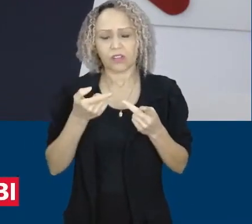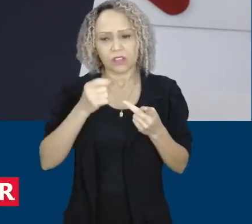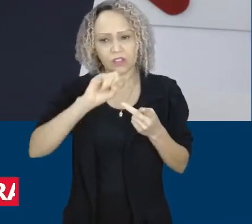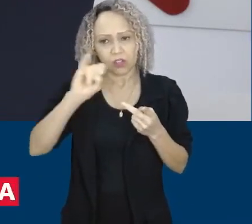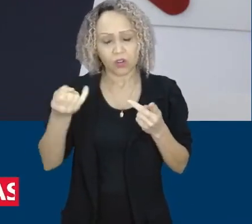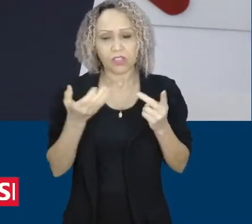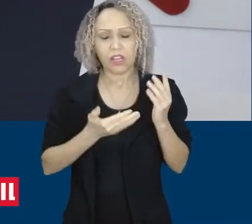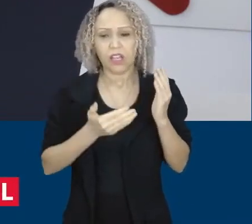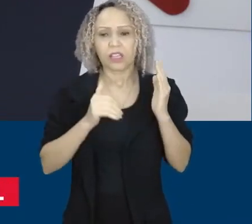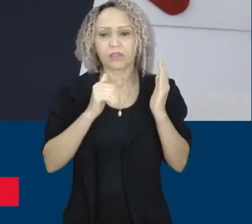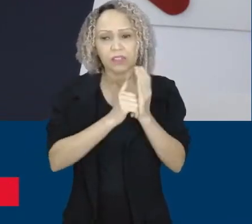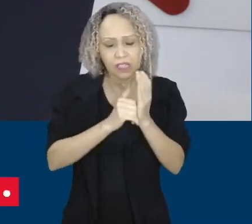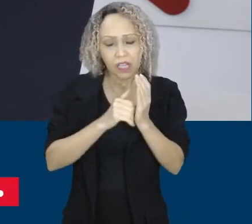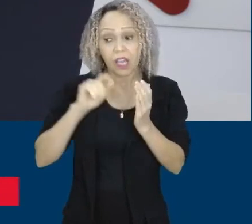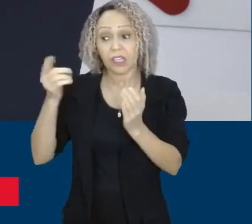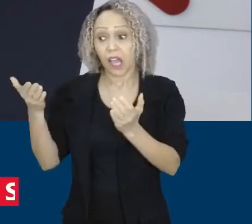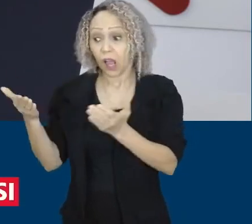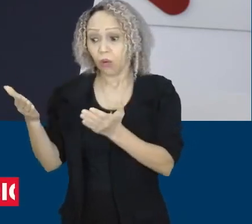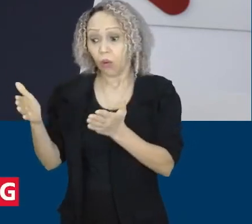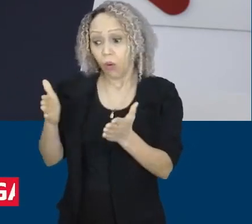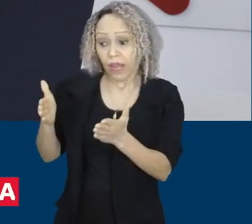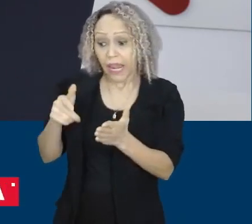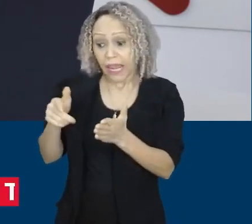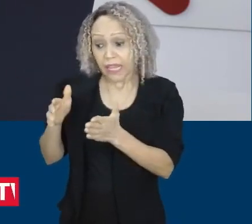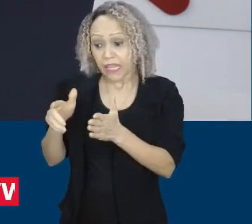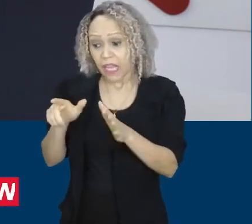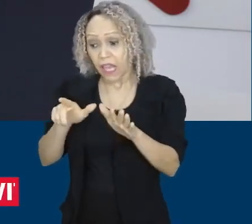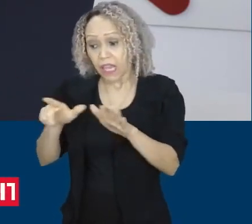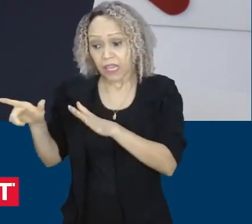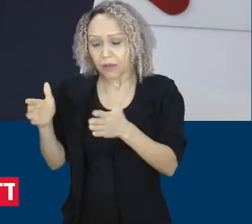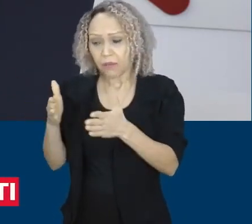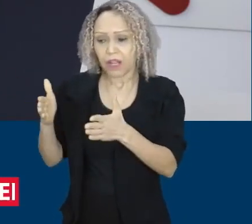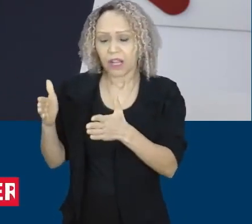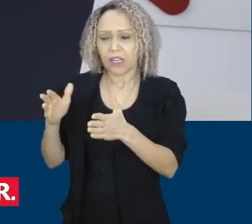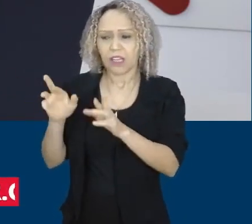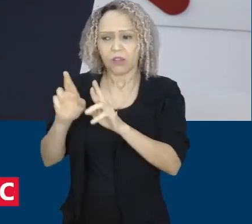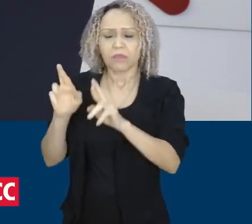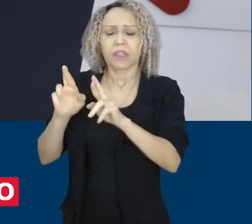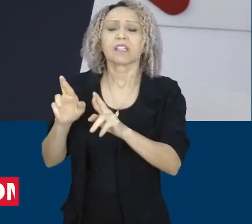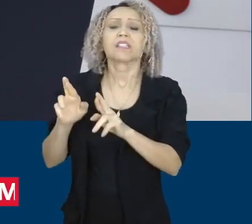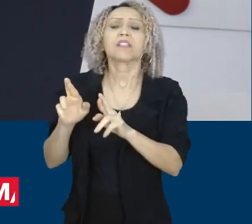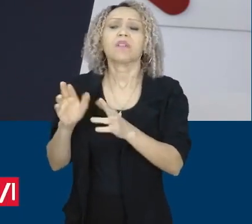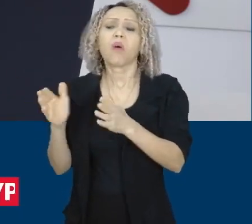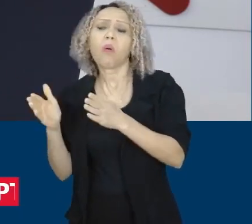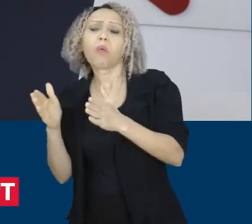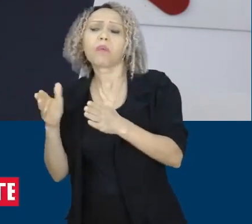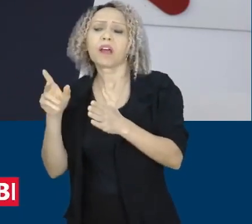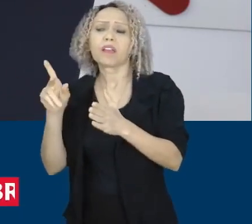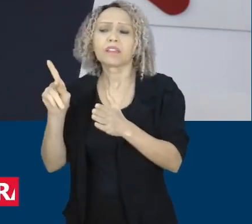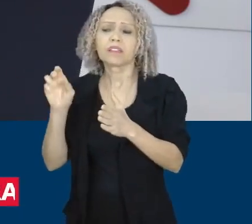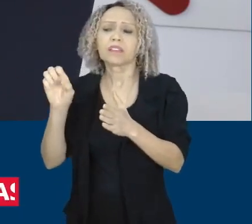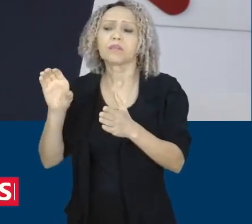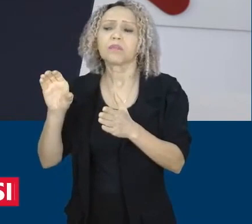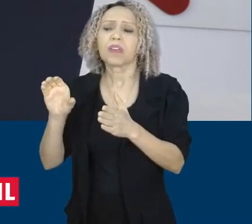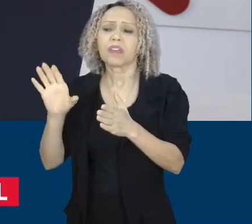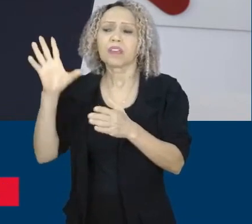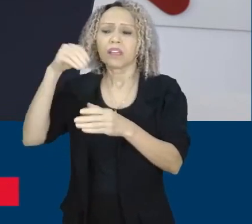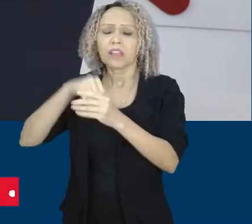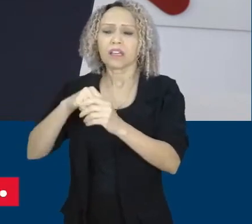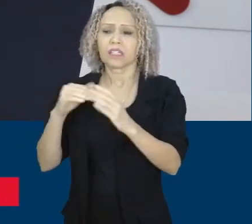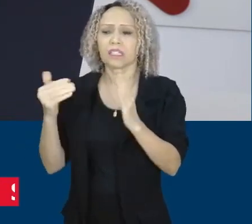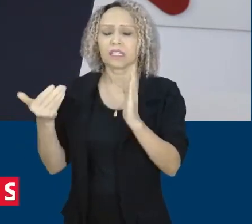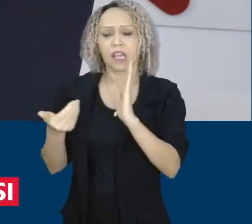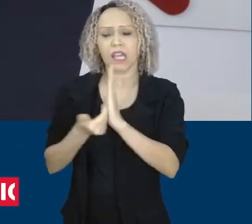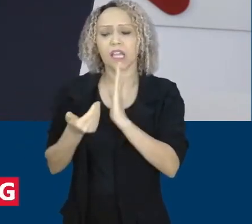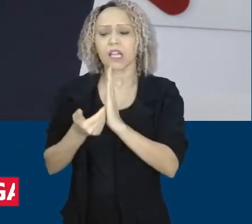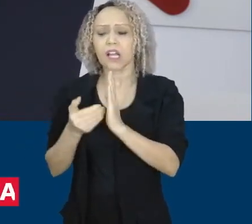deve ser votado ainda essa semana. Eu queria que o senhor falasse da expectativa para o prazo de votação desse texto, apreciação desse texto na Câmara,